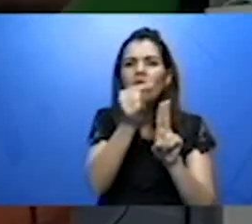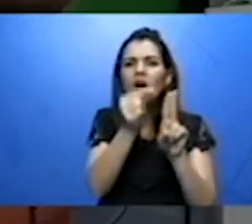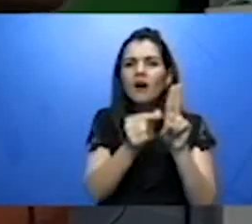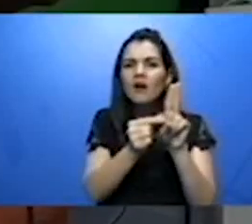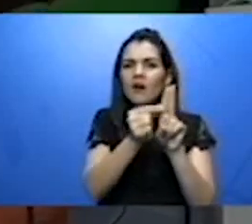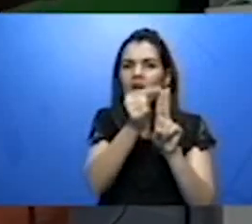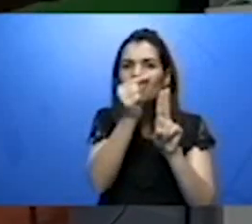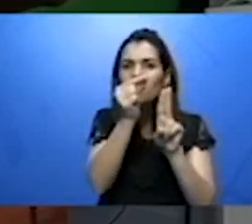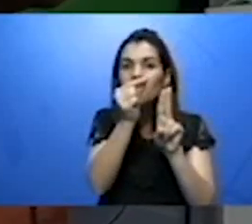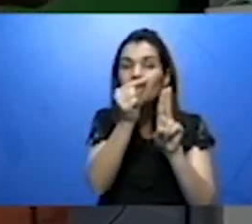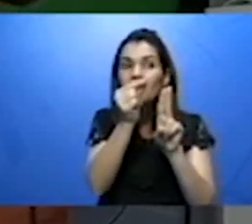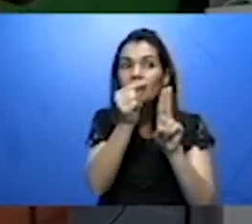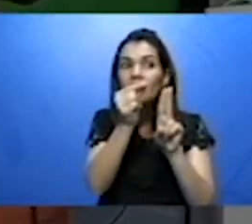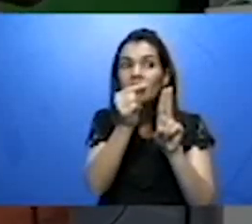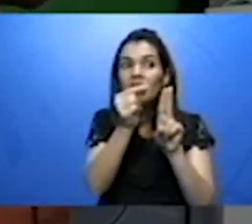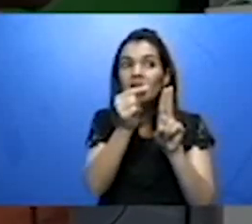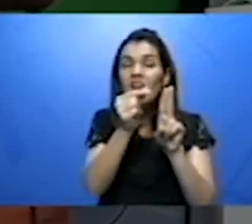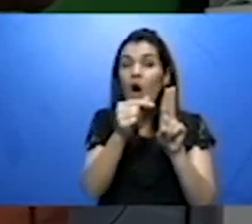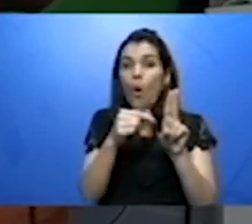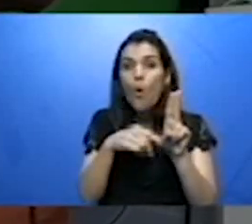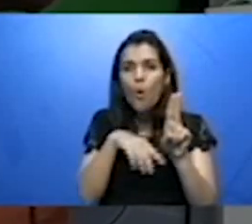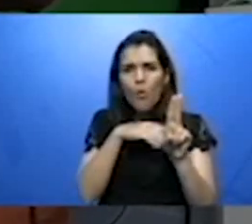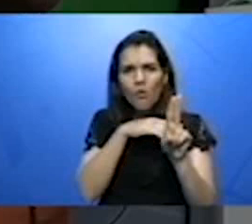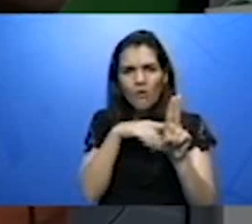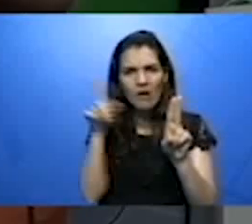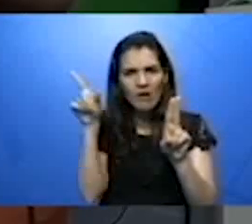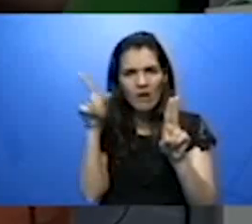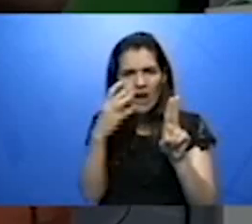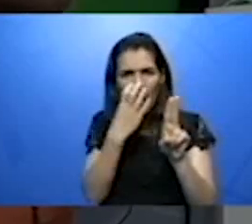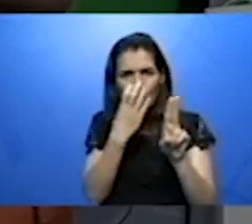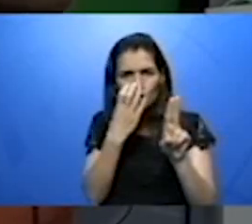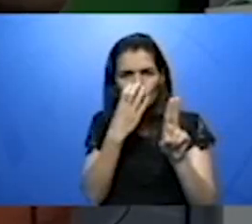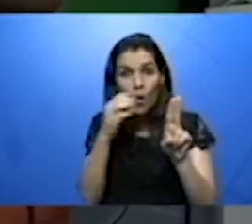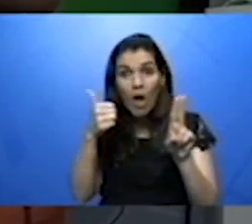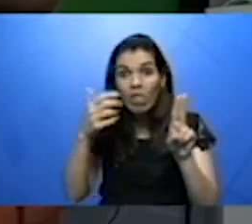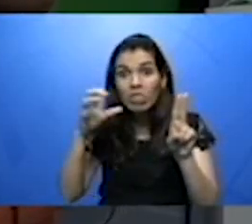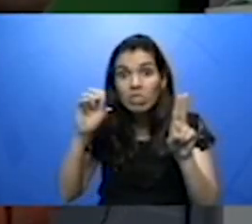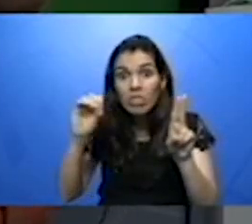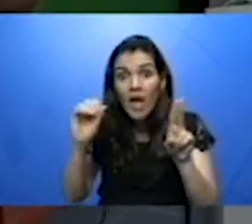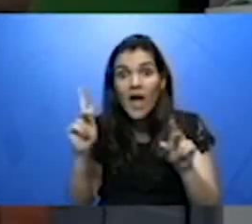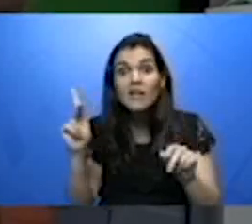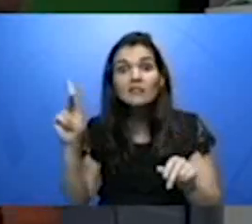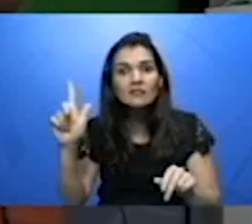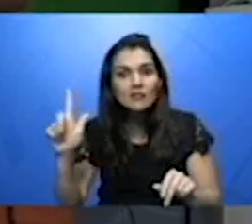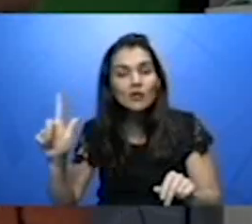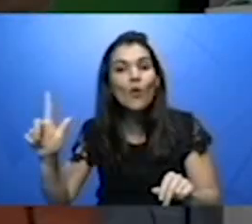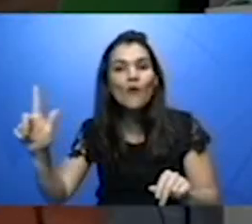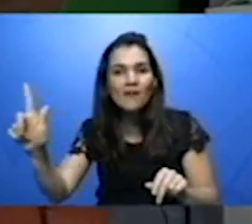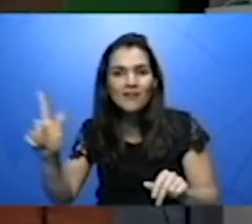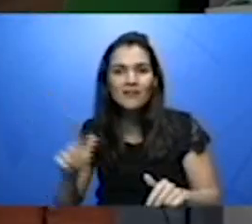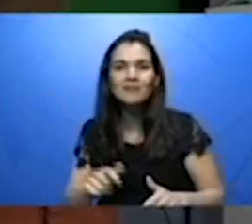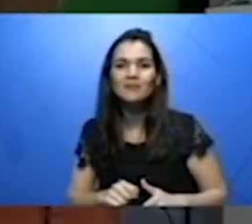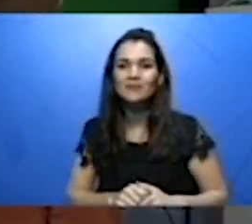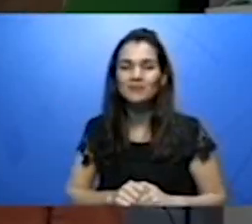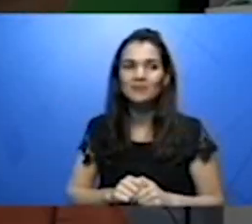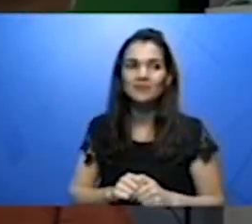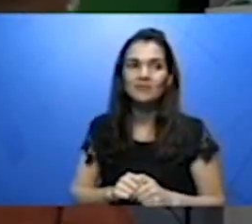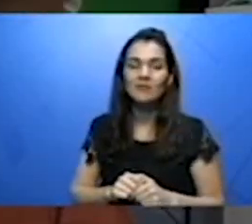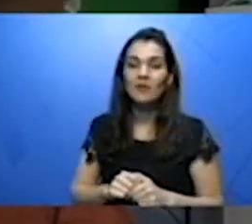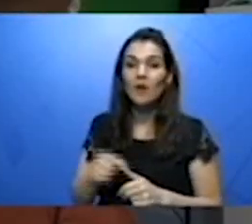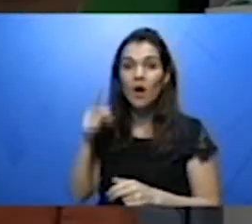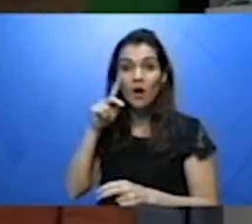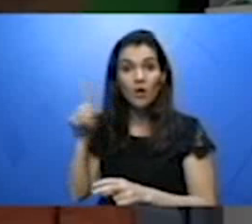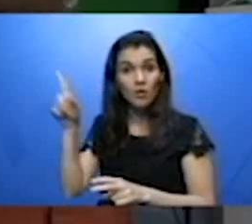cachorrinho beagle e isso mesmo 10Kg Olha que graça aqui na